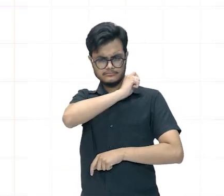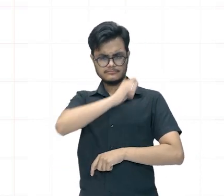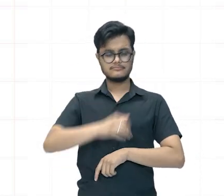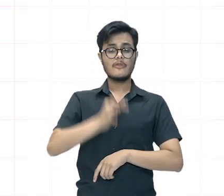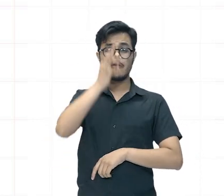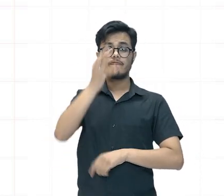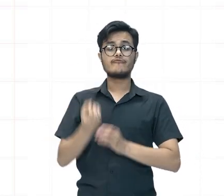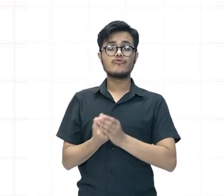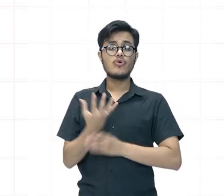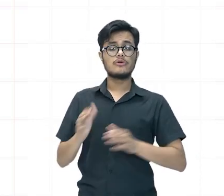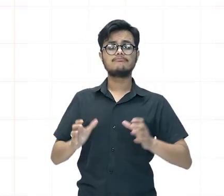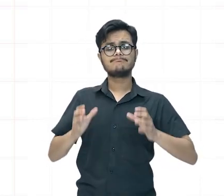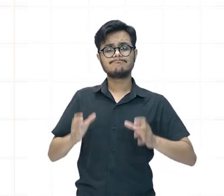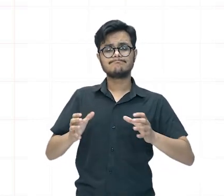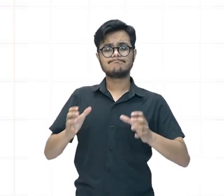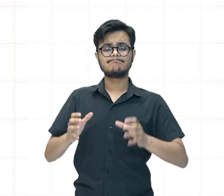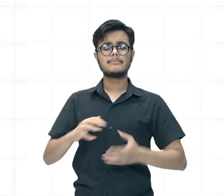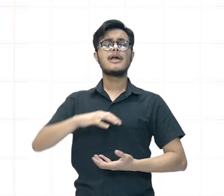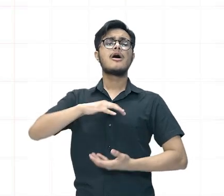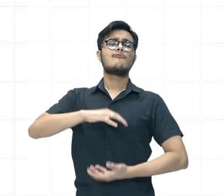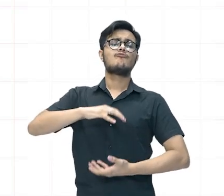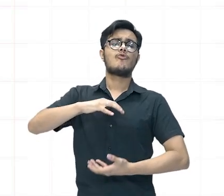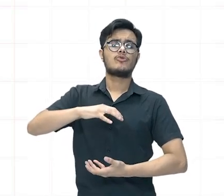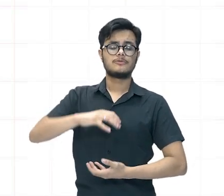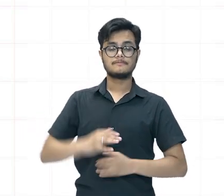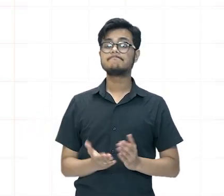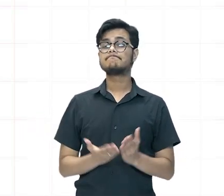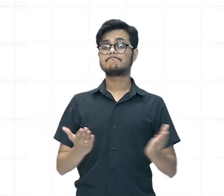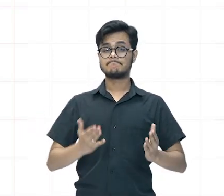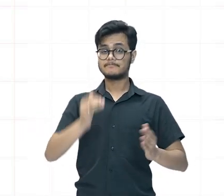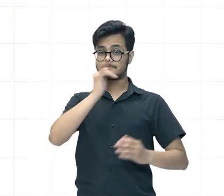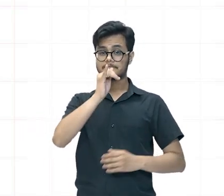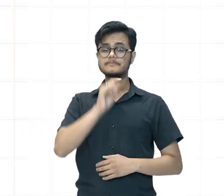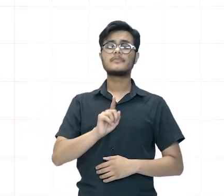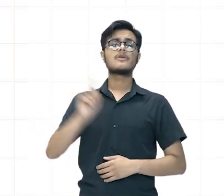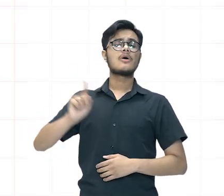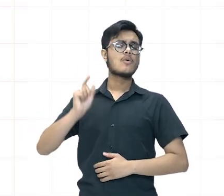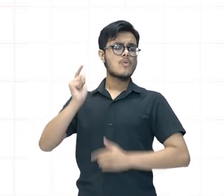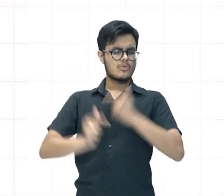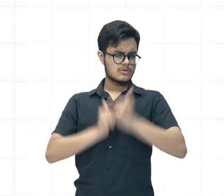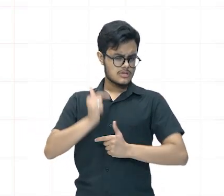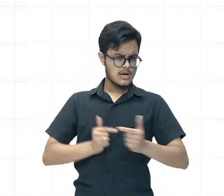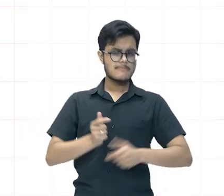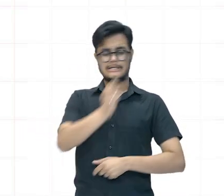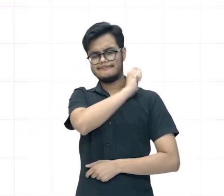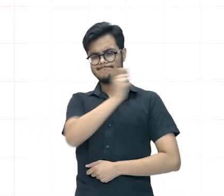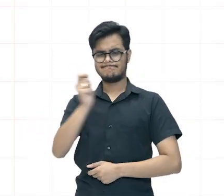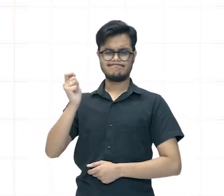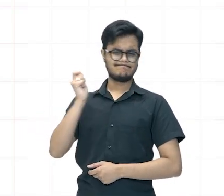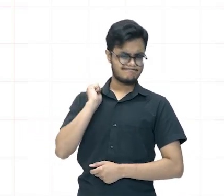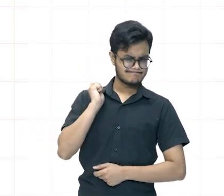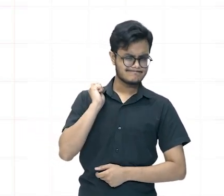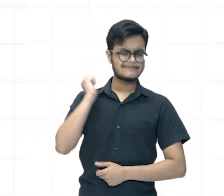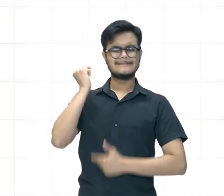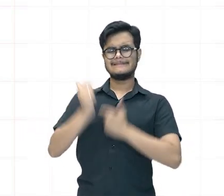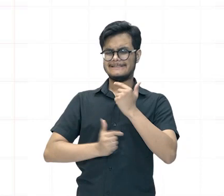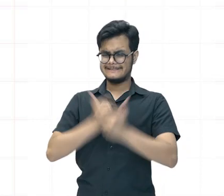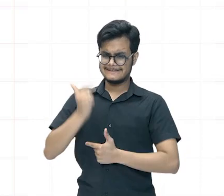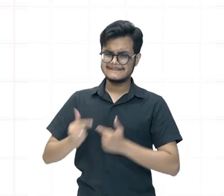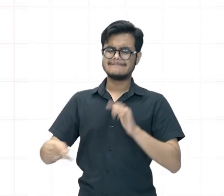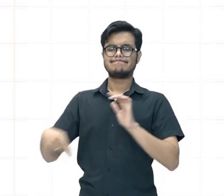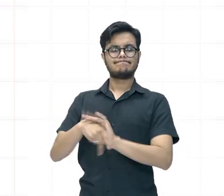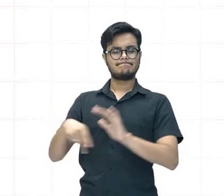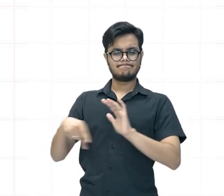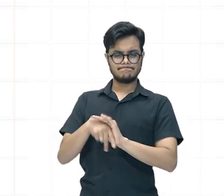flores. Nas sociedades gregas e romanas, era a mão de obra escrava que garantia então a produção